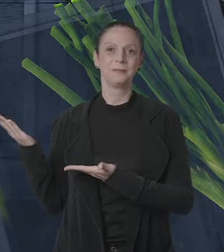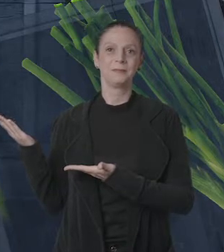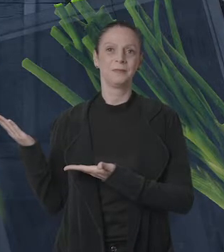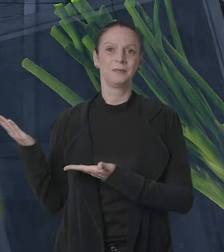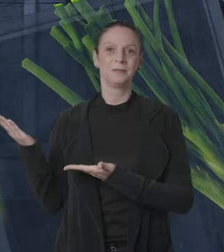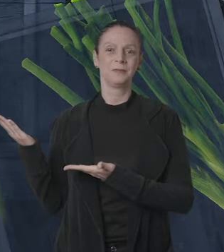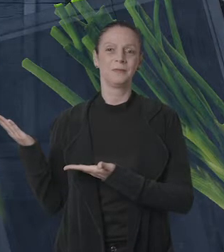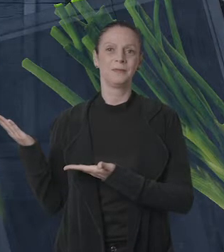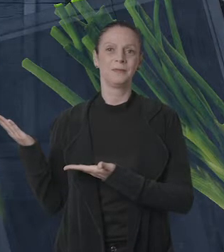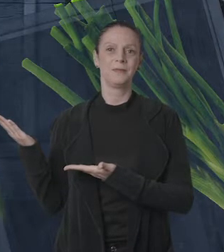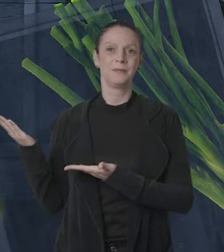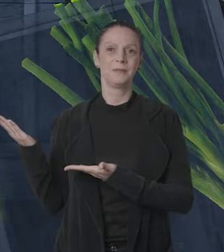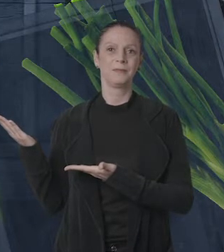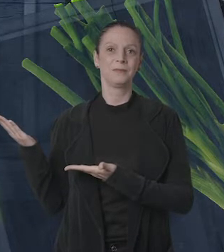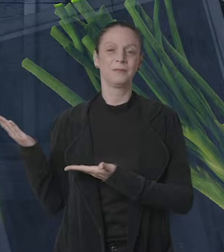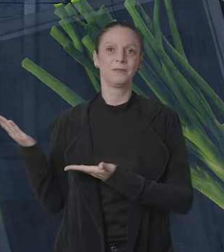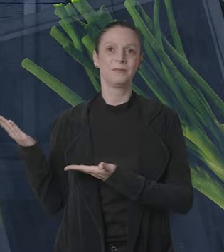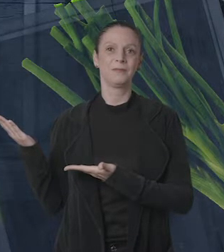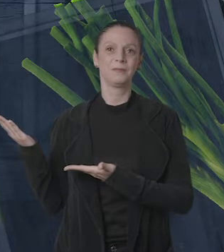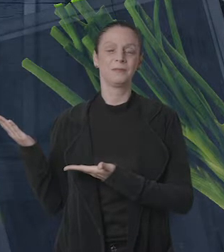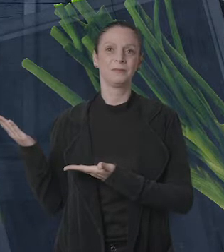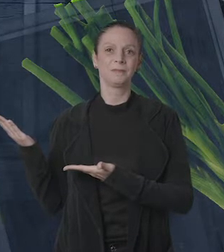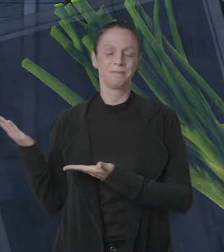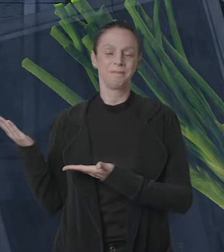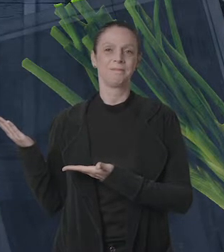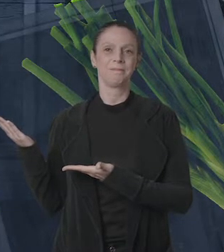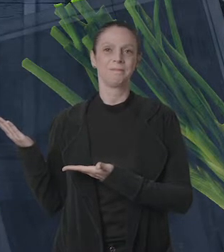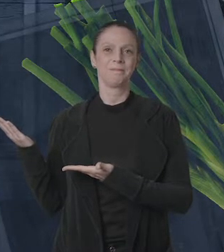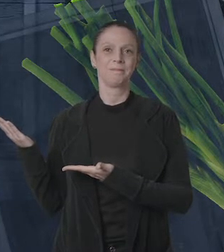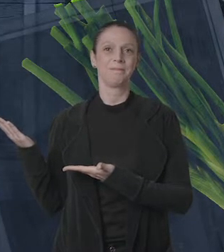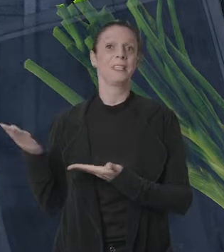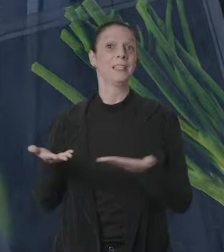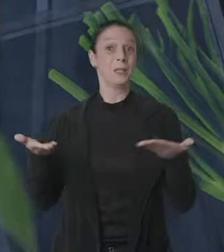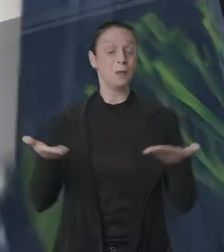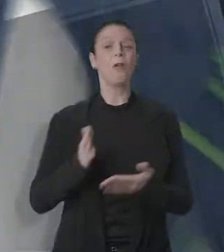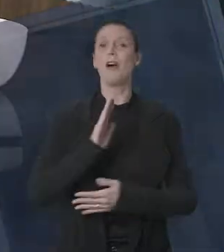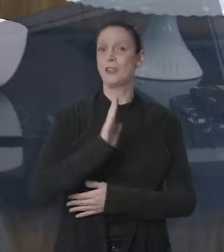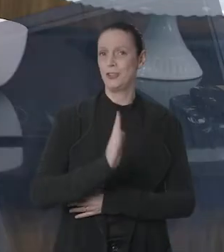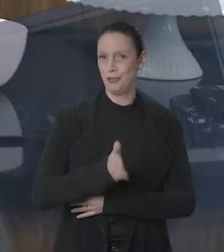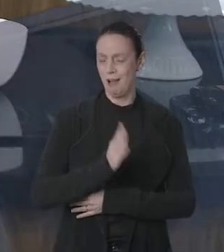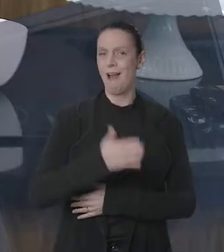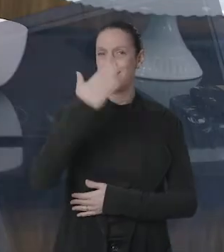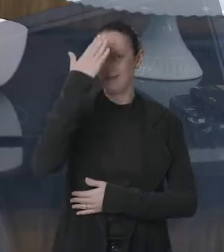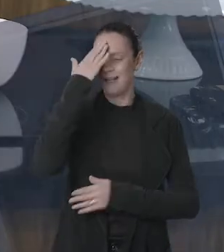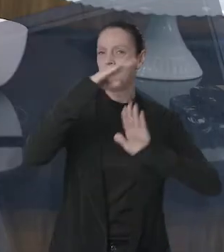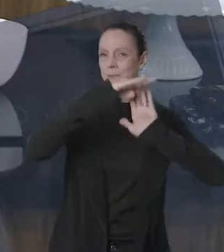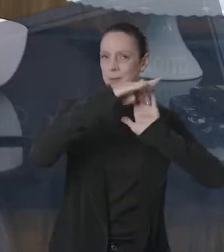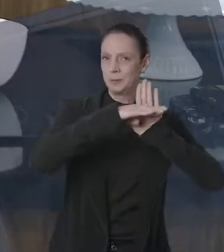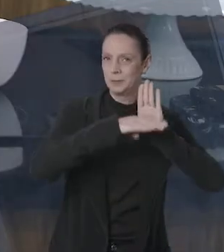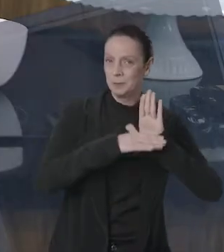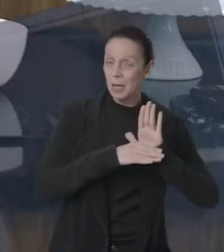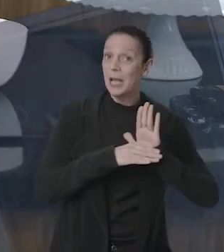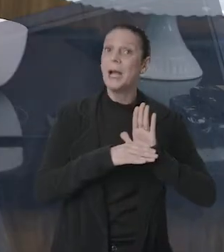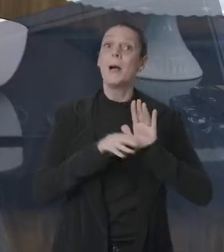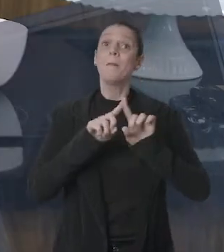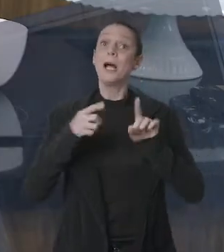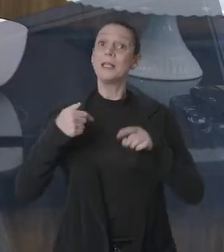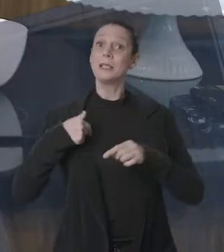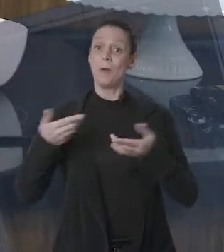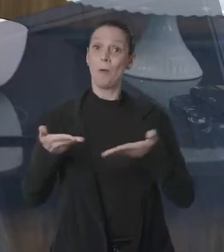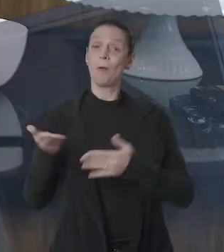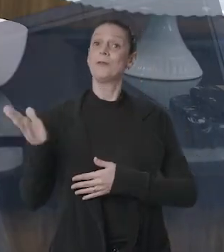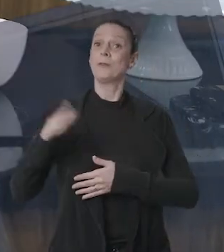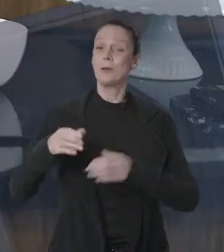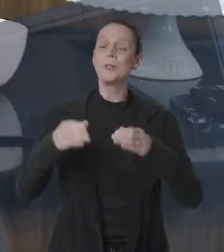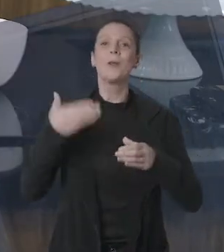de essência de baunilha e 1 colher de sopa de fermento em pó. Agora que você já tem os ingredientes, eu já trouxe a nossa